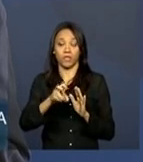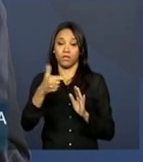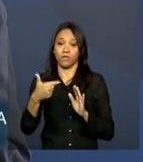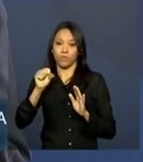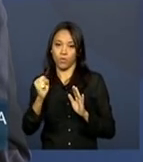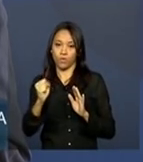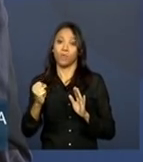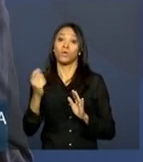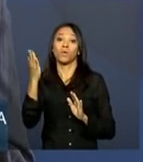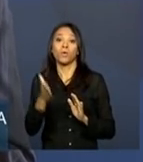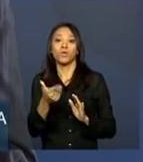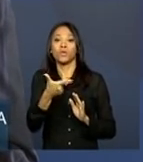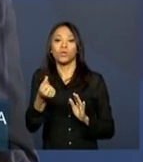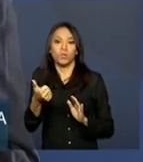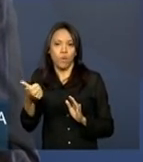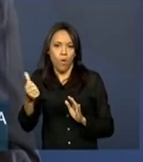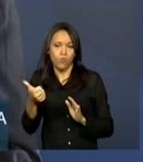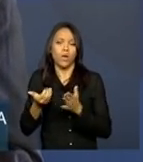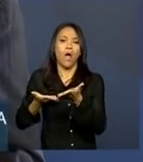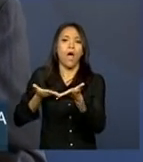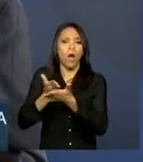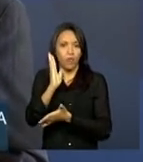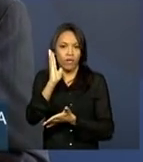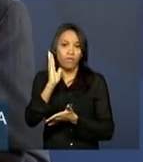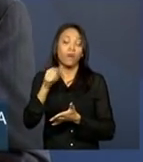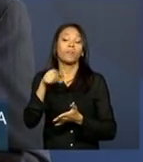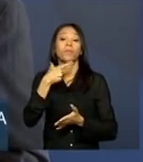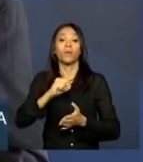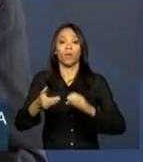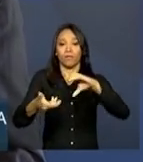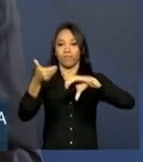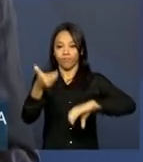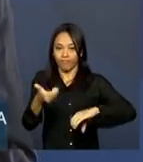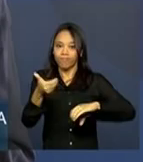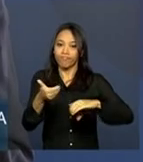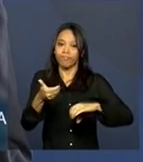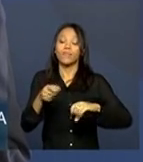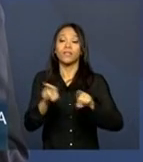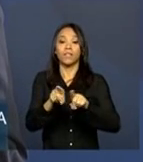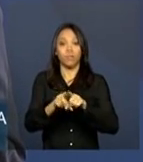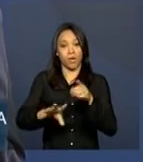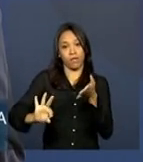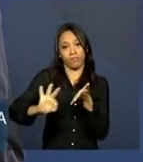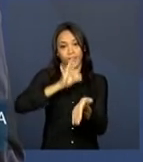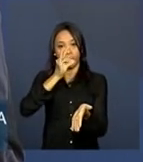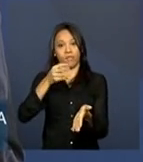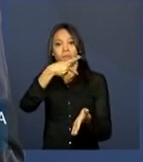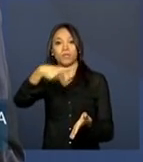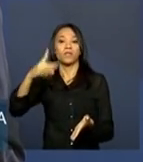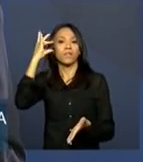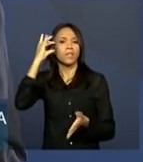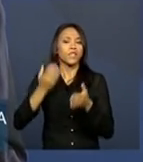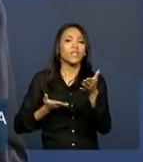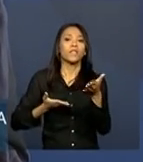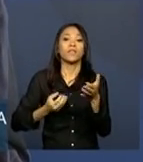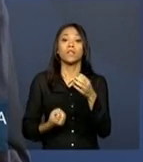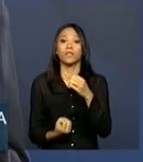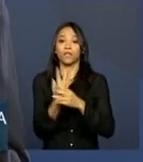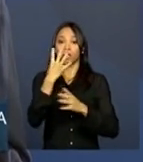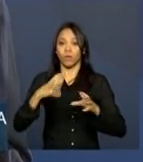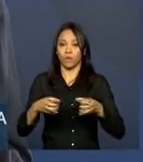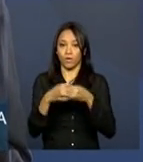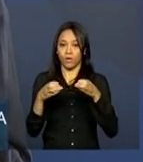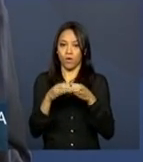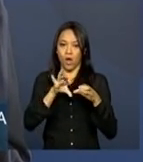2011 aprovada pelo congresso nacional e sancionada por vossa excelência que criou a comissão nacional da verdade